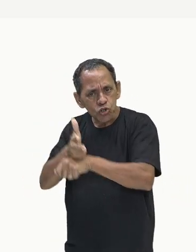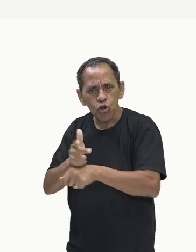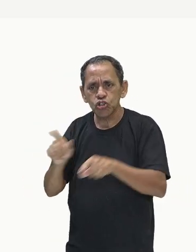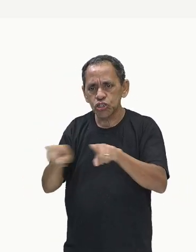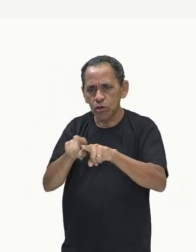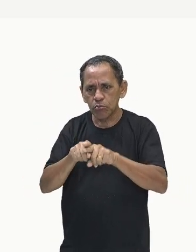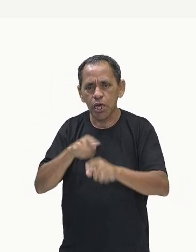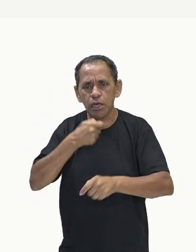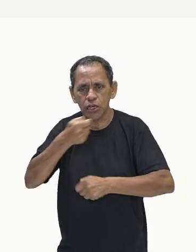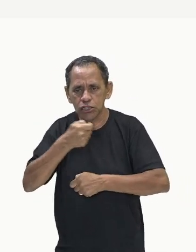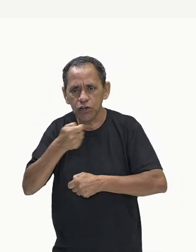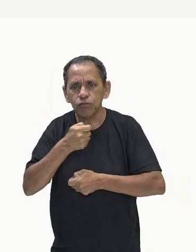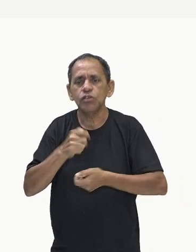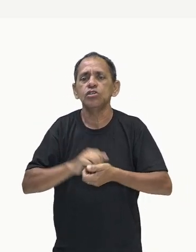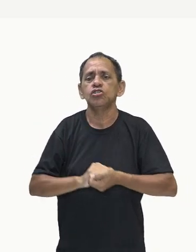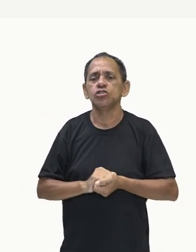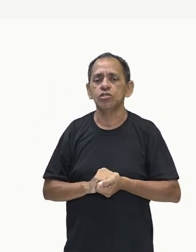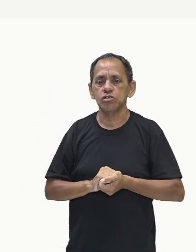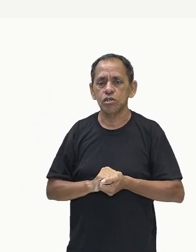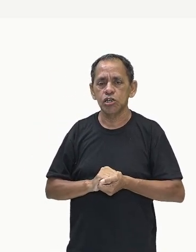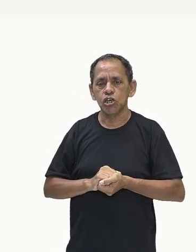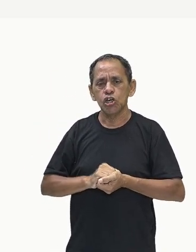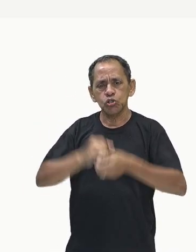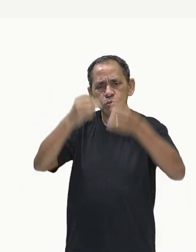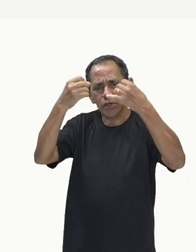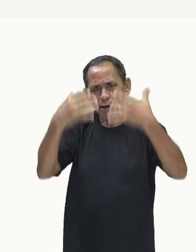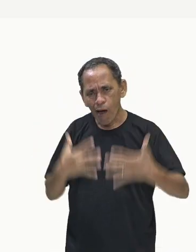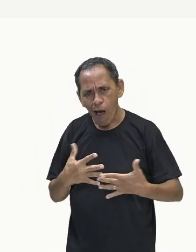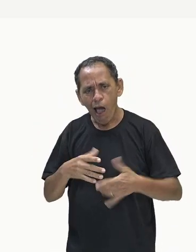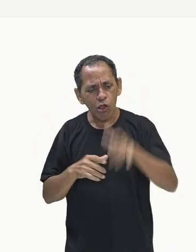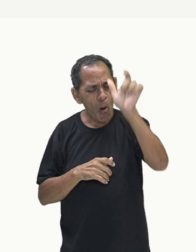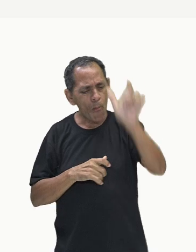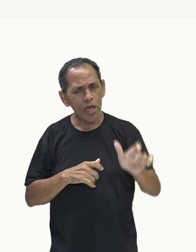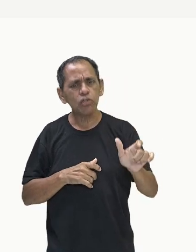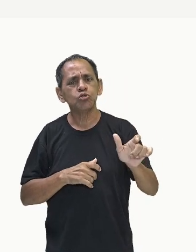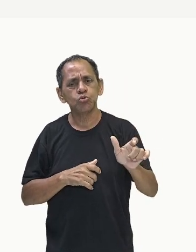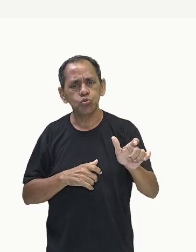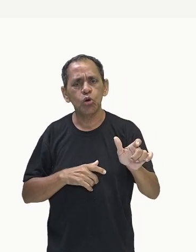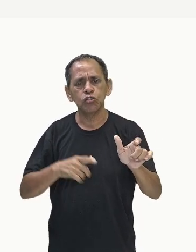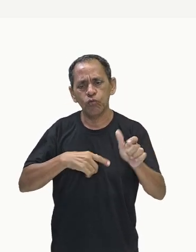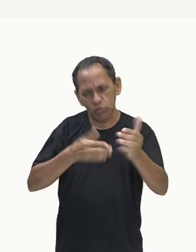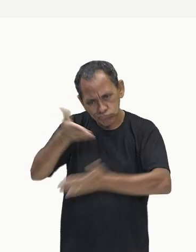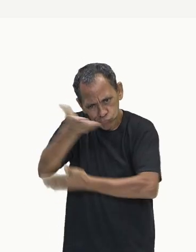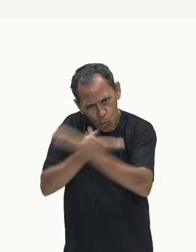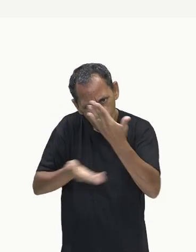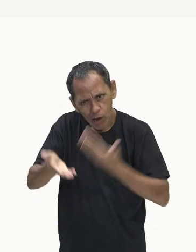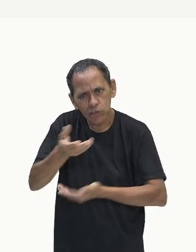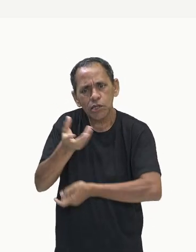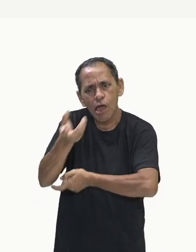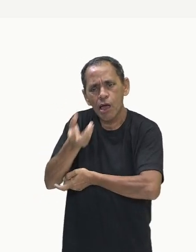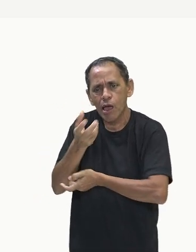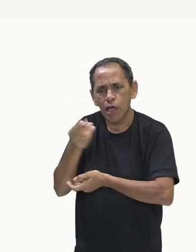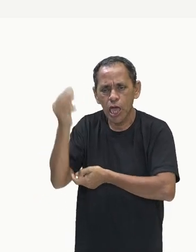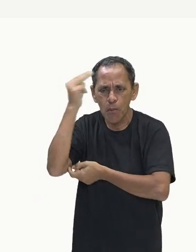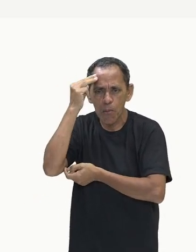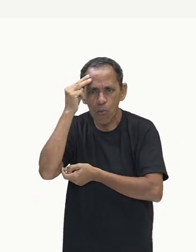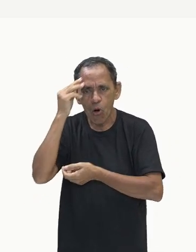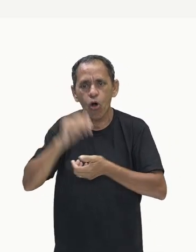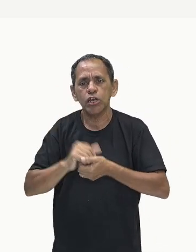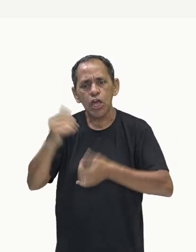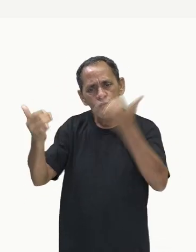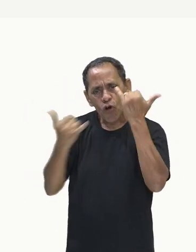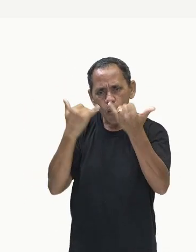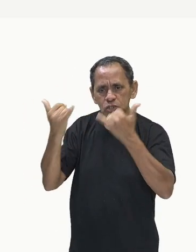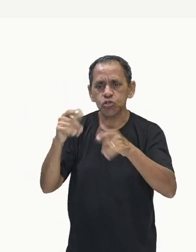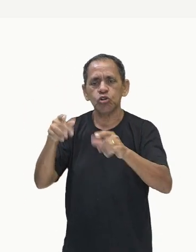entrevistas contadas ali por um indivíduo que, de certa forma, quer compartilhar suas memórias. Além de